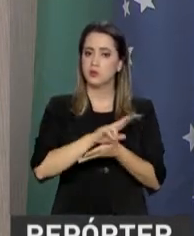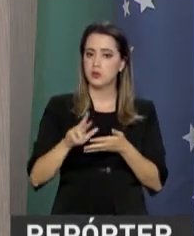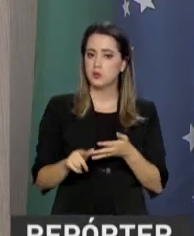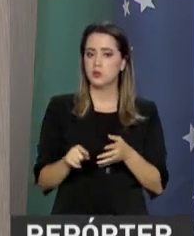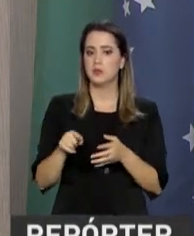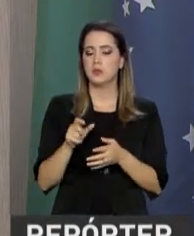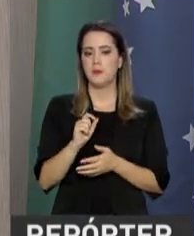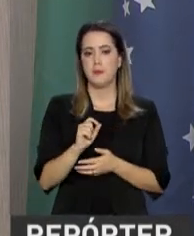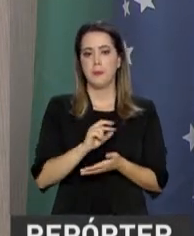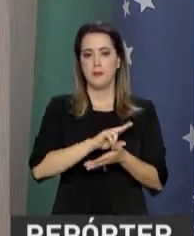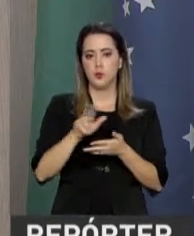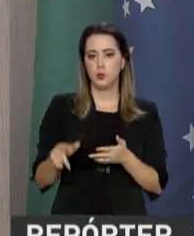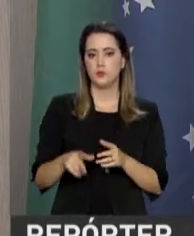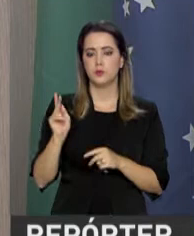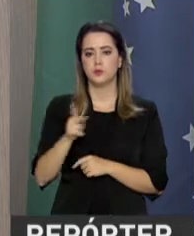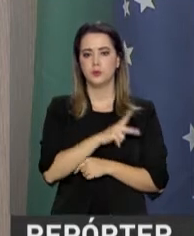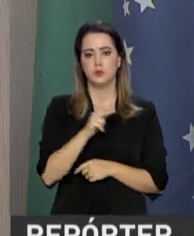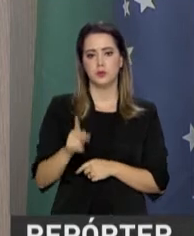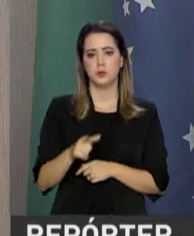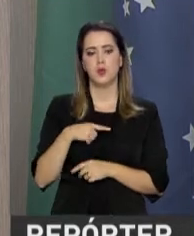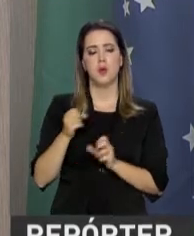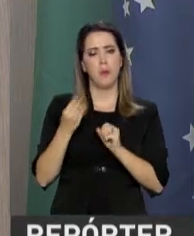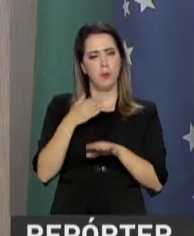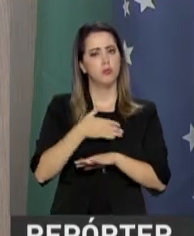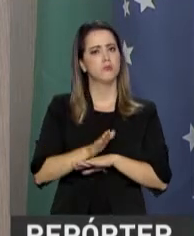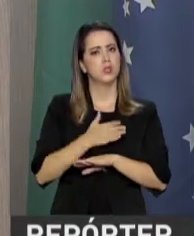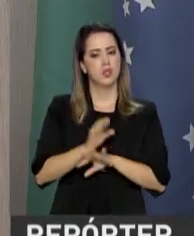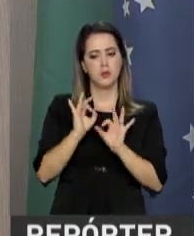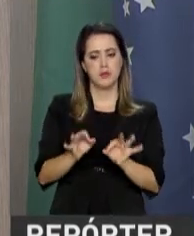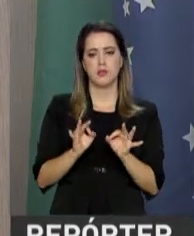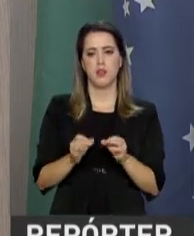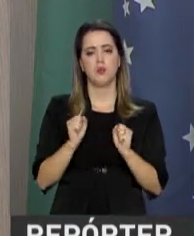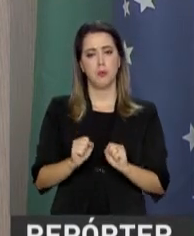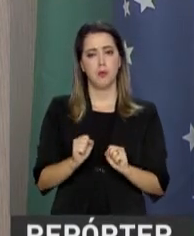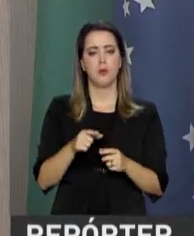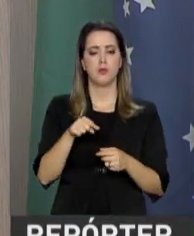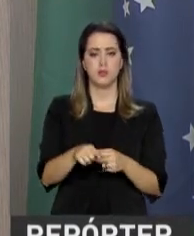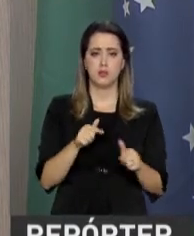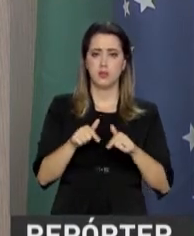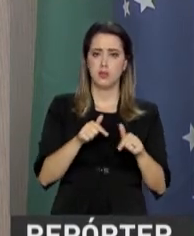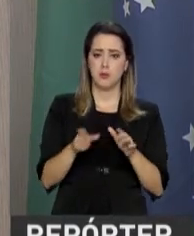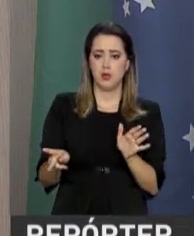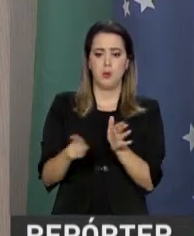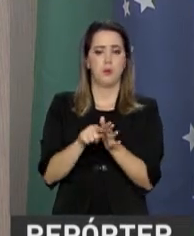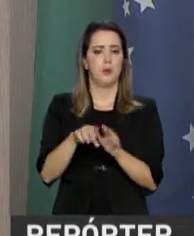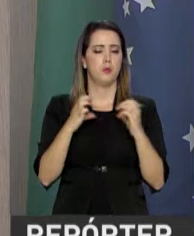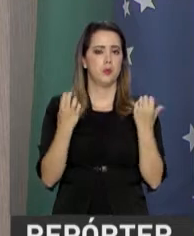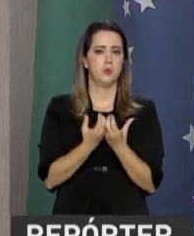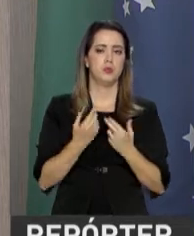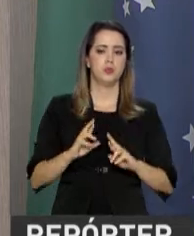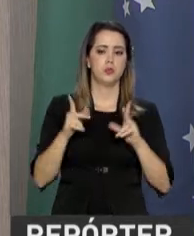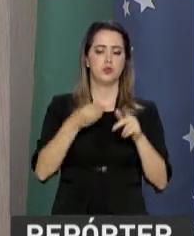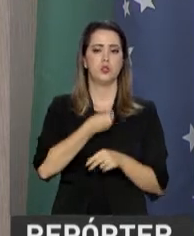troféu que tem muitos professores eles estejam bem qualificados o que eles possam atuar diretamente na sua comunidade fazendo a diferença